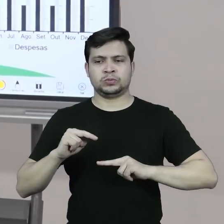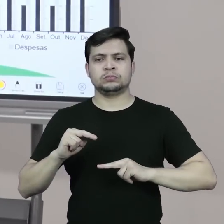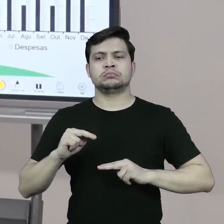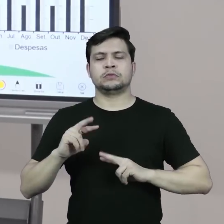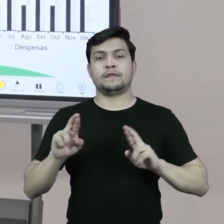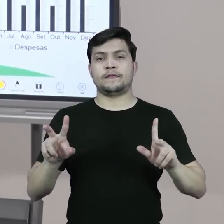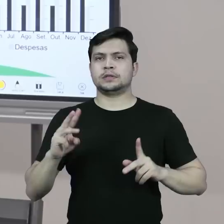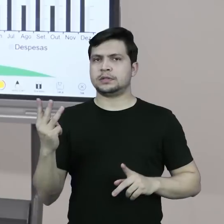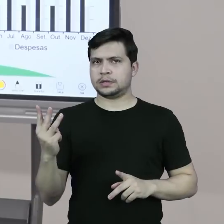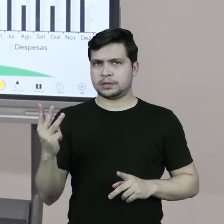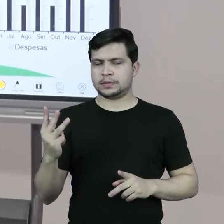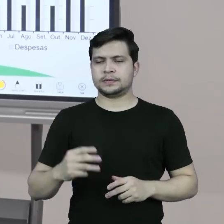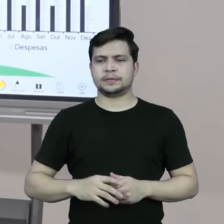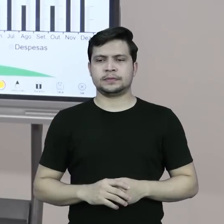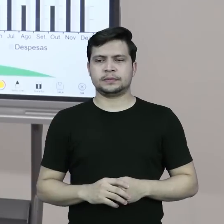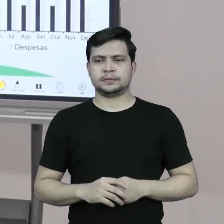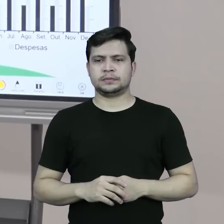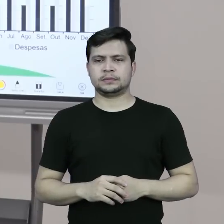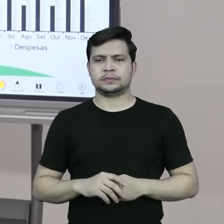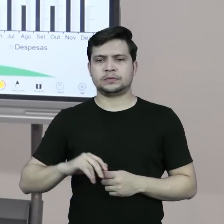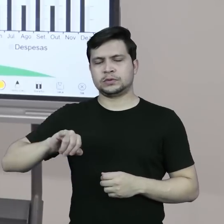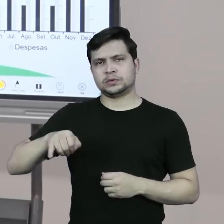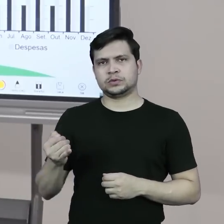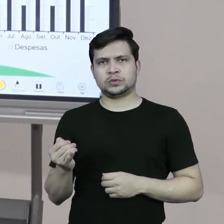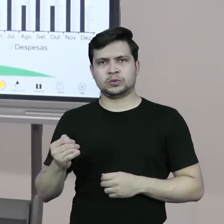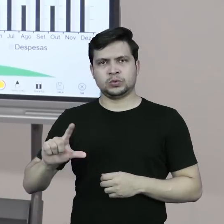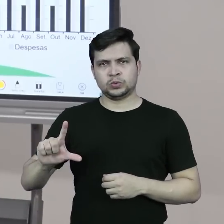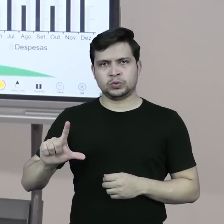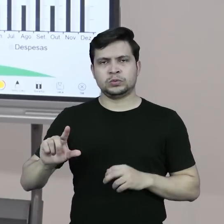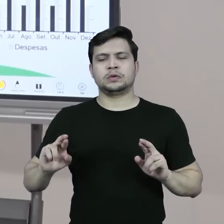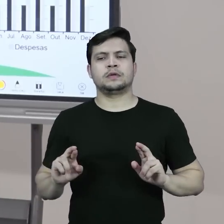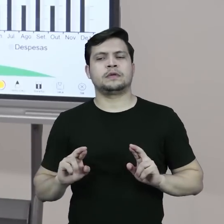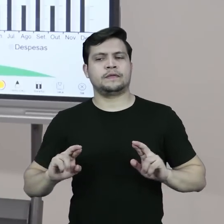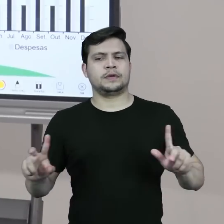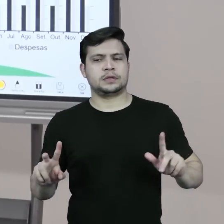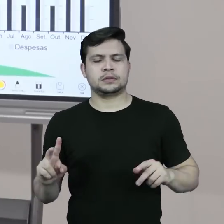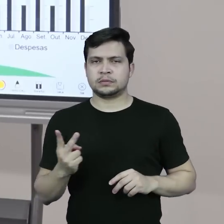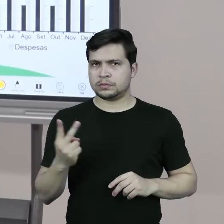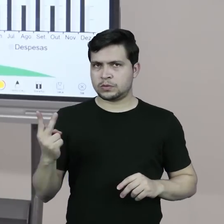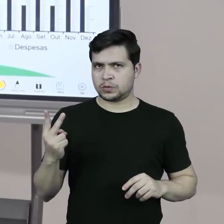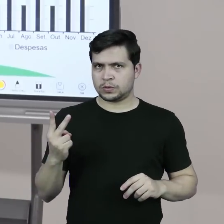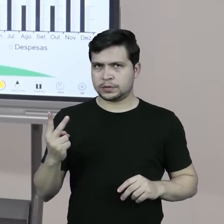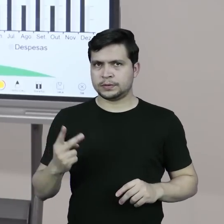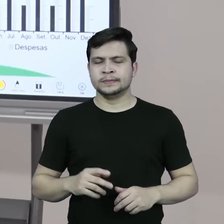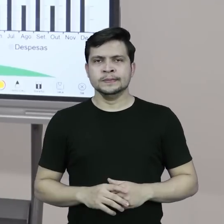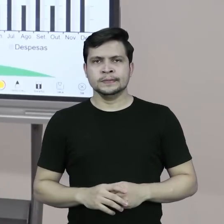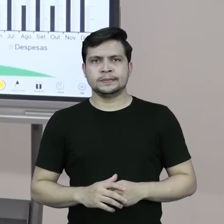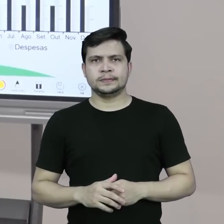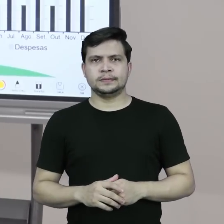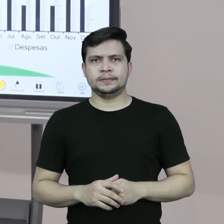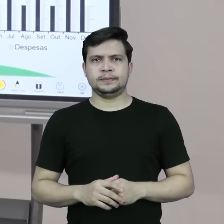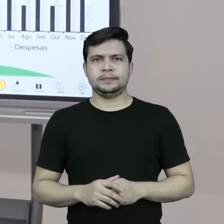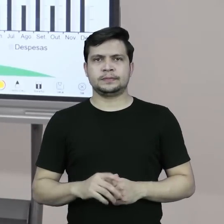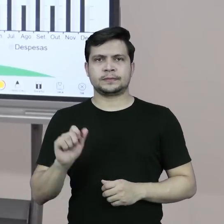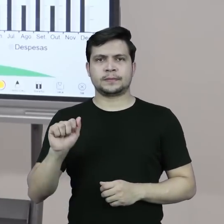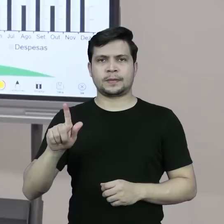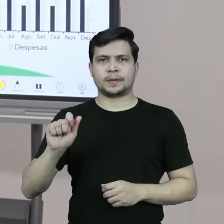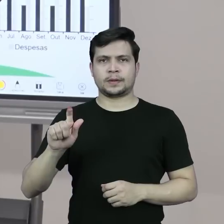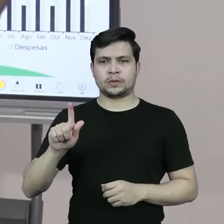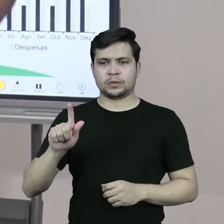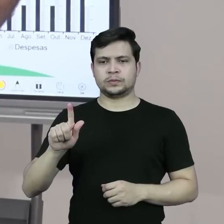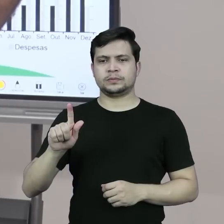valor central, eu vou ter uma dupla de valores. Como é que a gente vai fazer então? Com a mesma ideia. N é uma quantidade par, eu